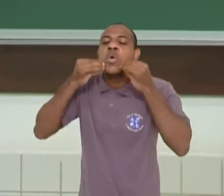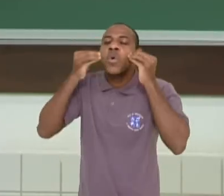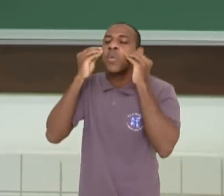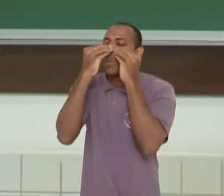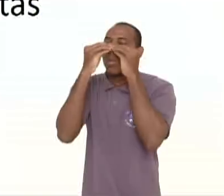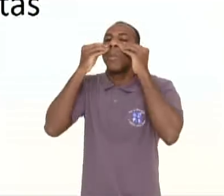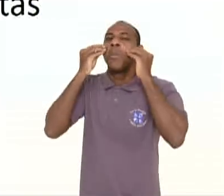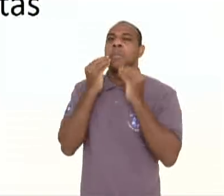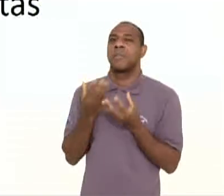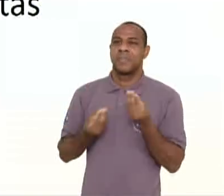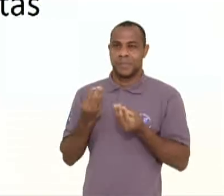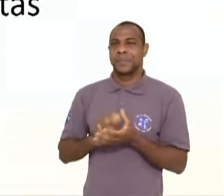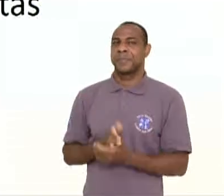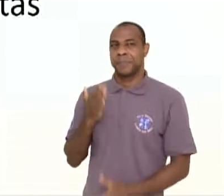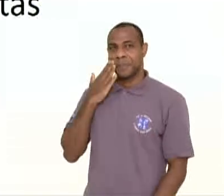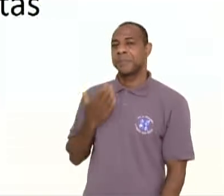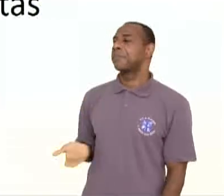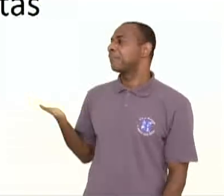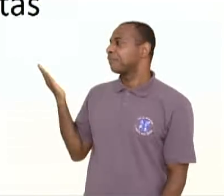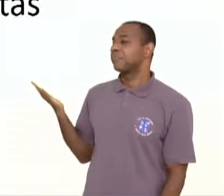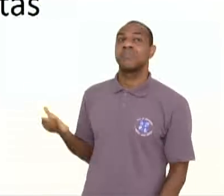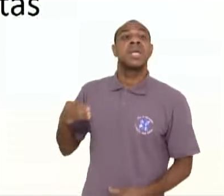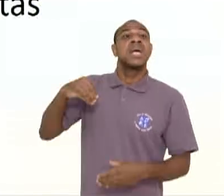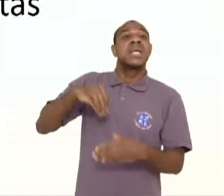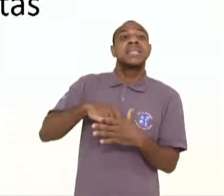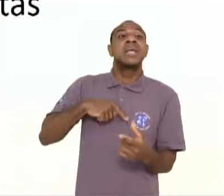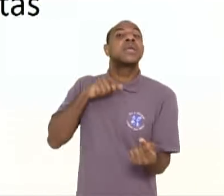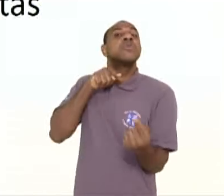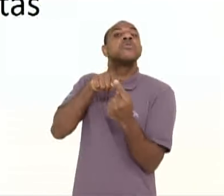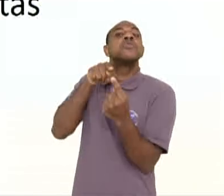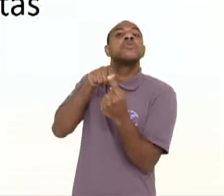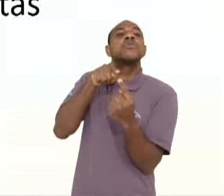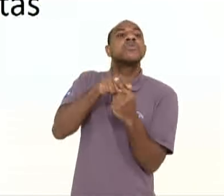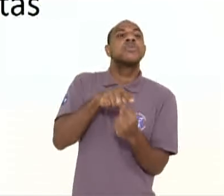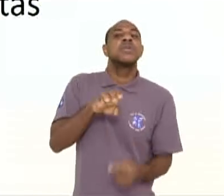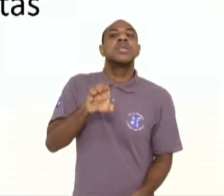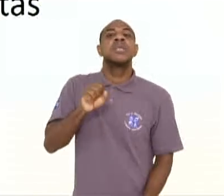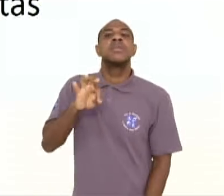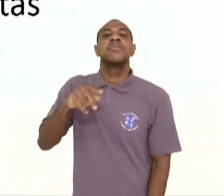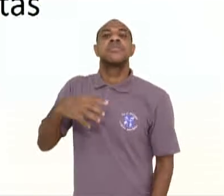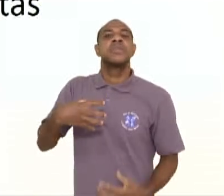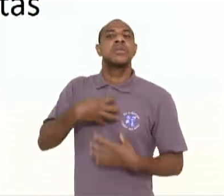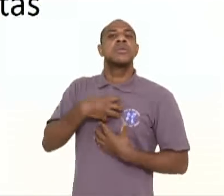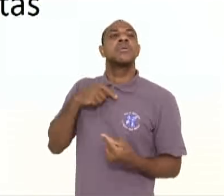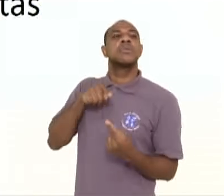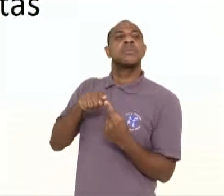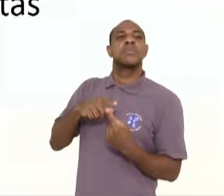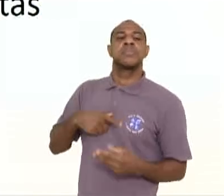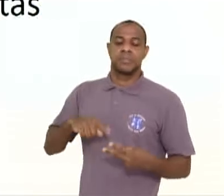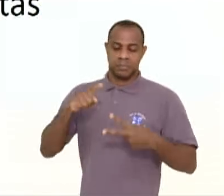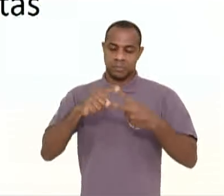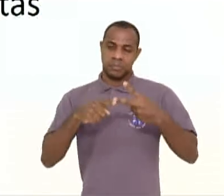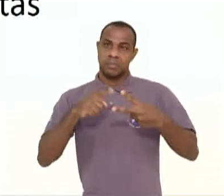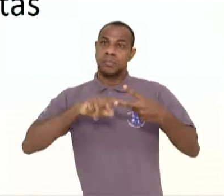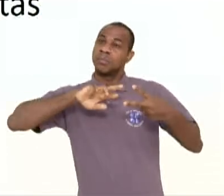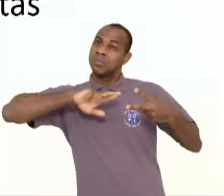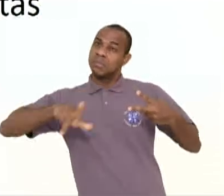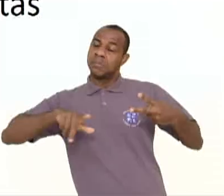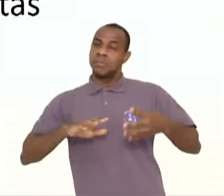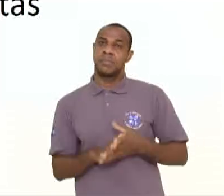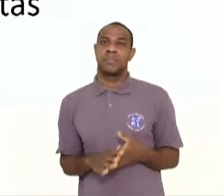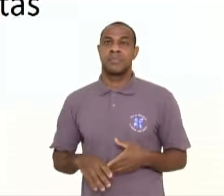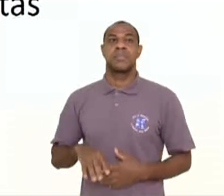da mímica nós temos o quê? Estilos, né? Então nos estilos da arte, da mímica, encontramos duas abordagens distintas. A